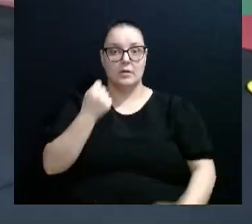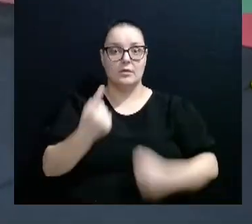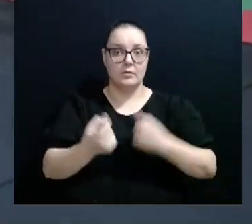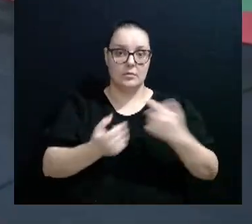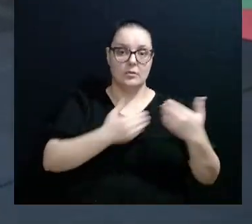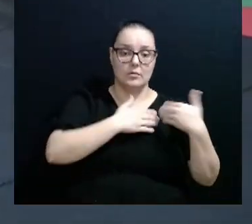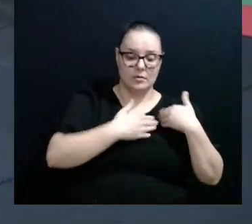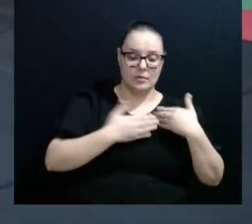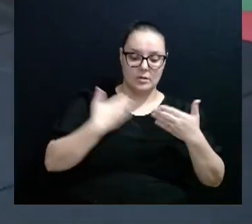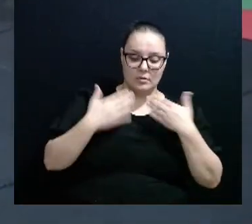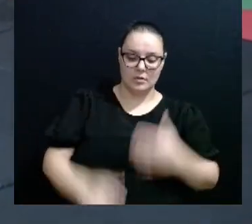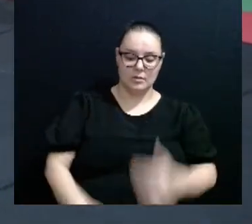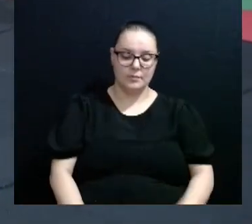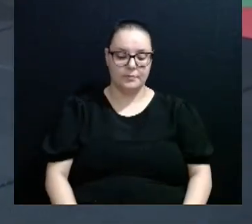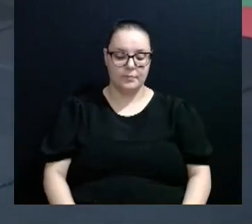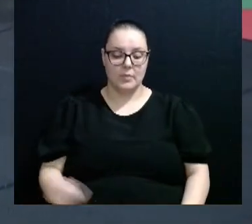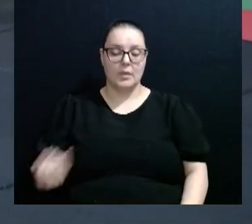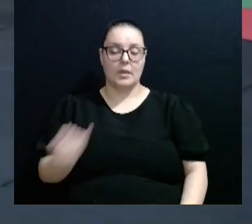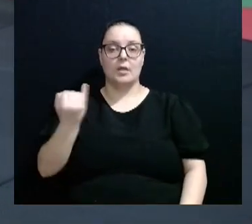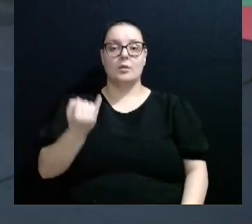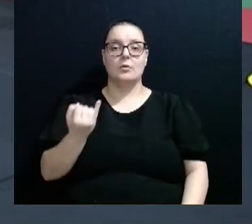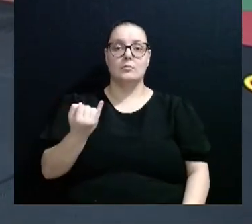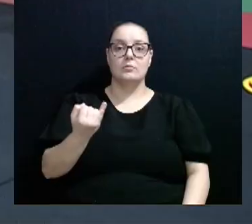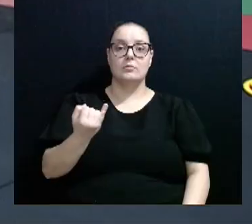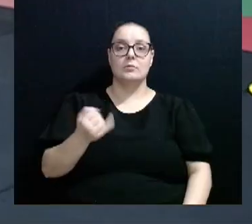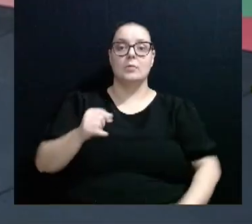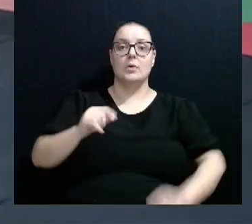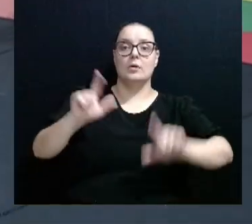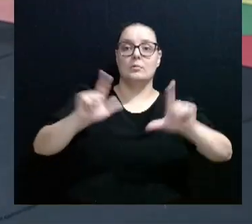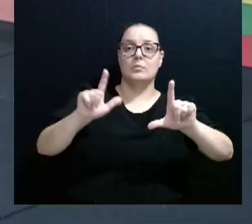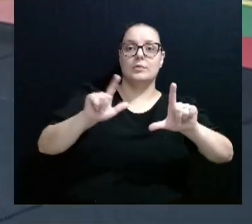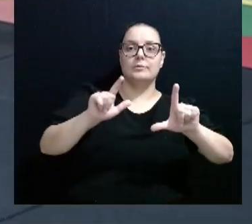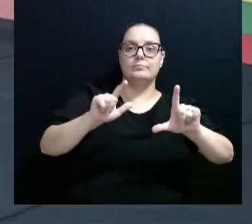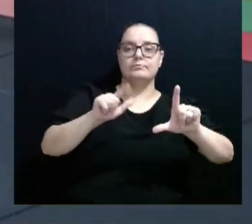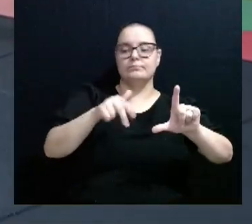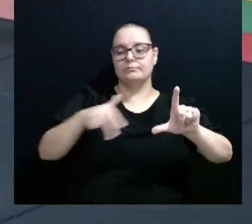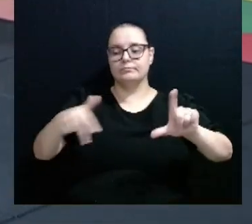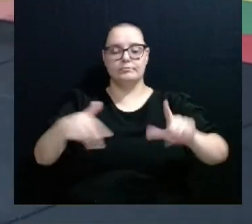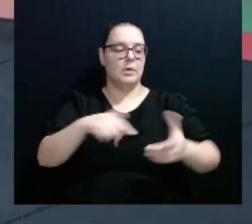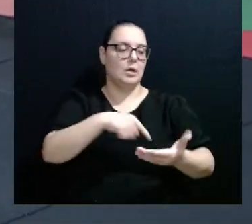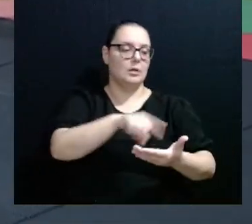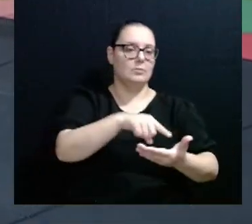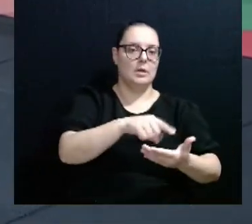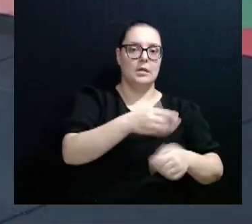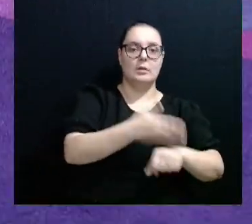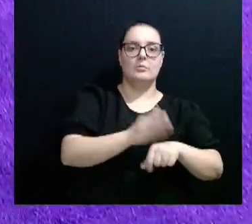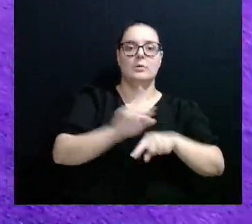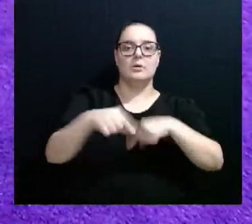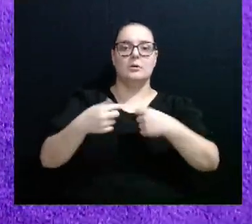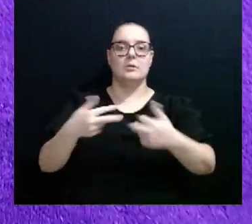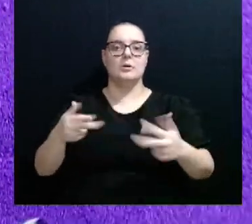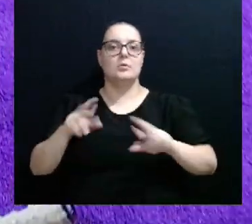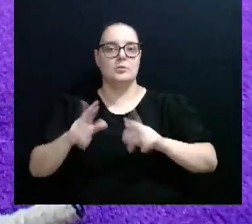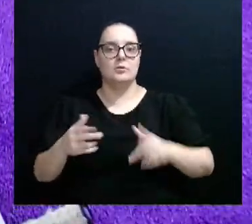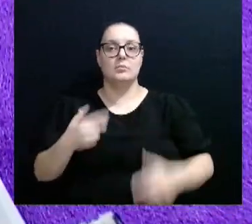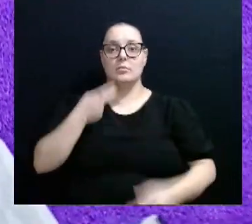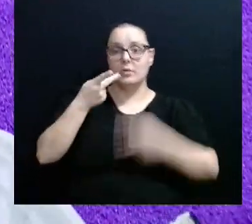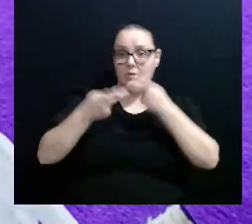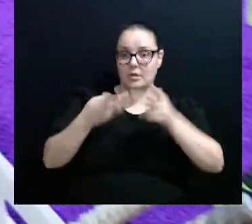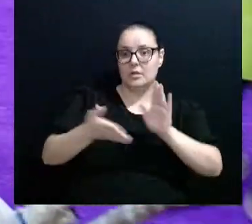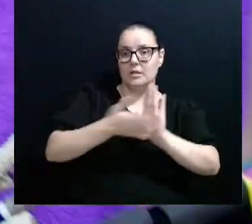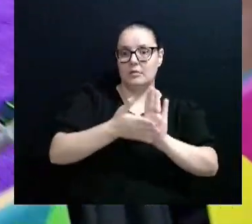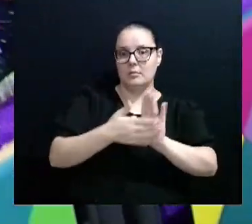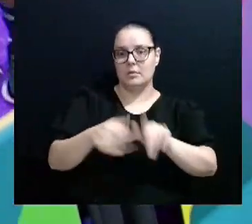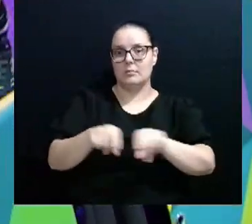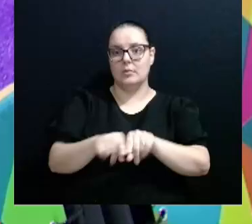essa importância, inclusive, de sair das telas e praticar algo, fazer algo diferente. Me fala dessa proposta também. A proposta